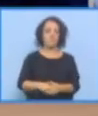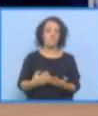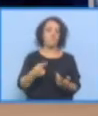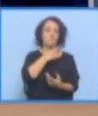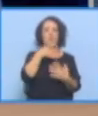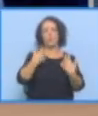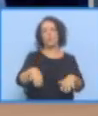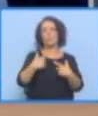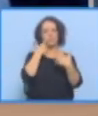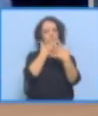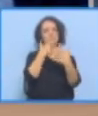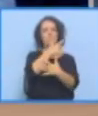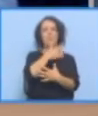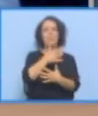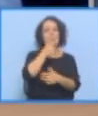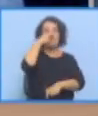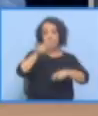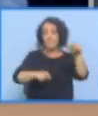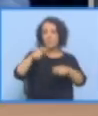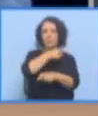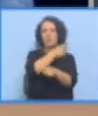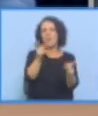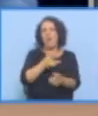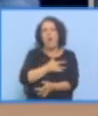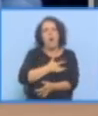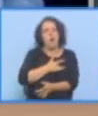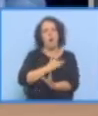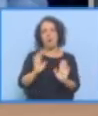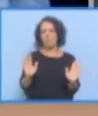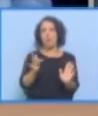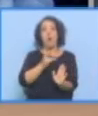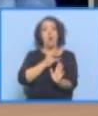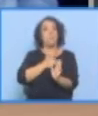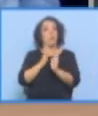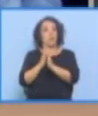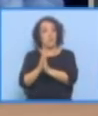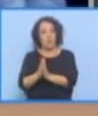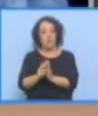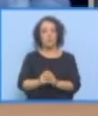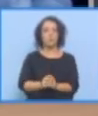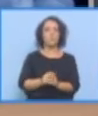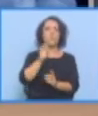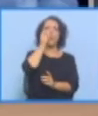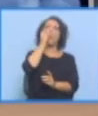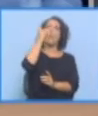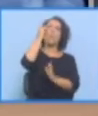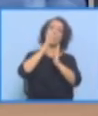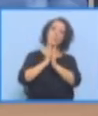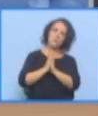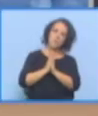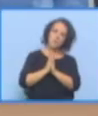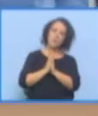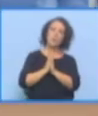pessoas, indiscutivelmente. Quer dizer, um grande amor à Igreja, um grande homem de Deus, um homem simples, mas